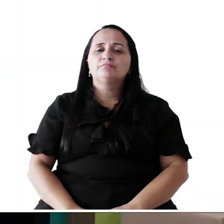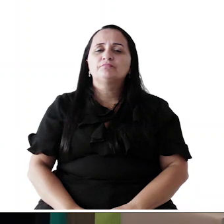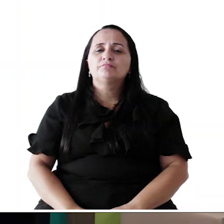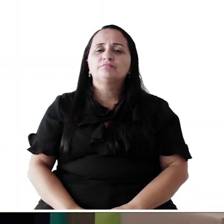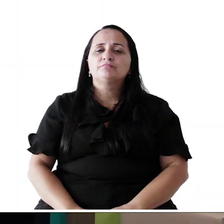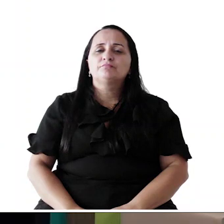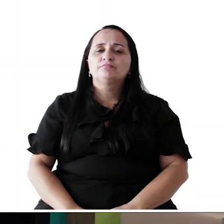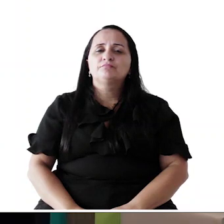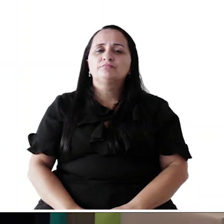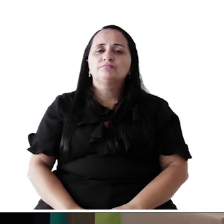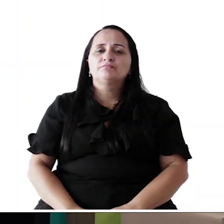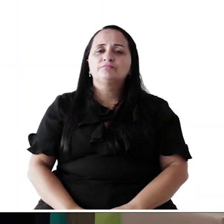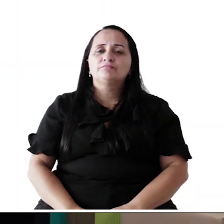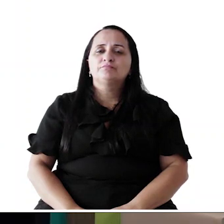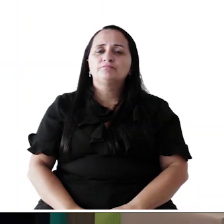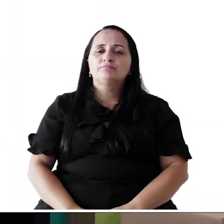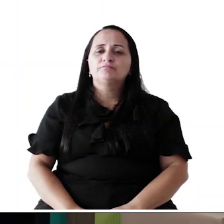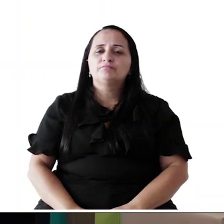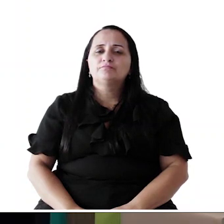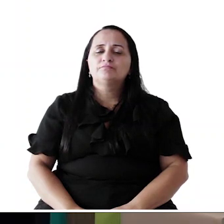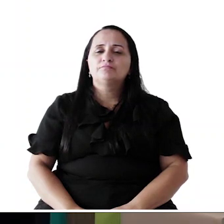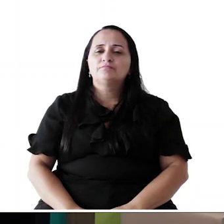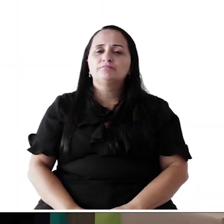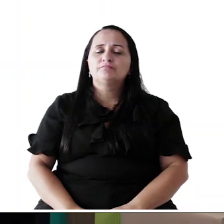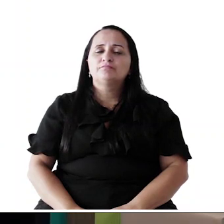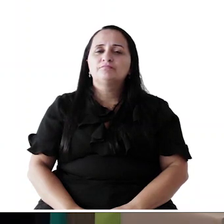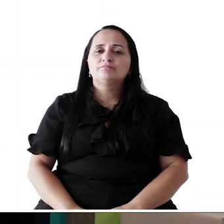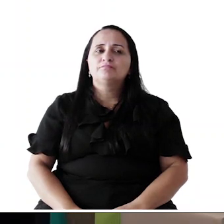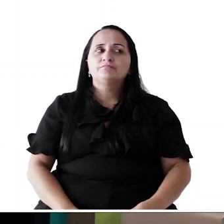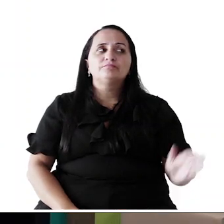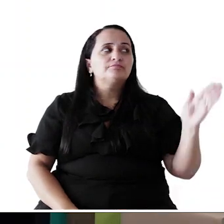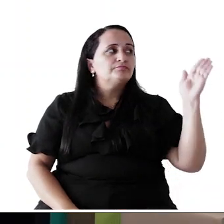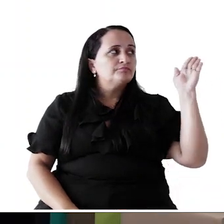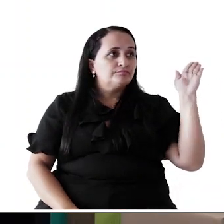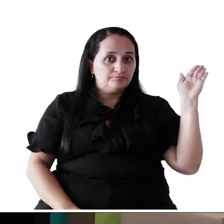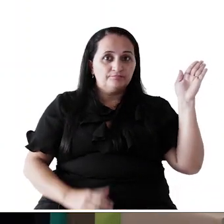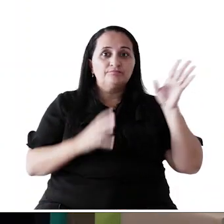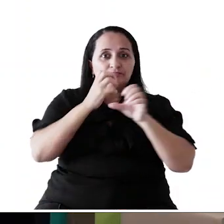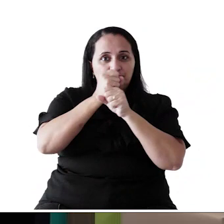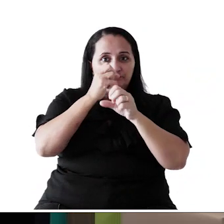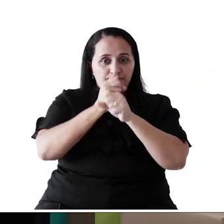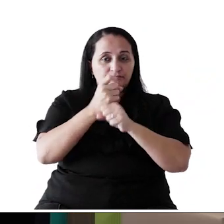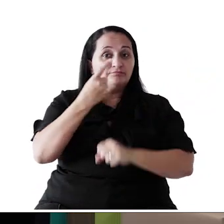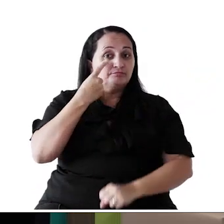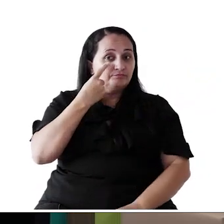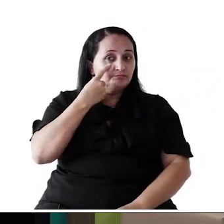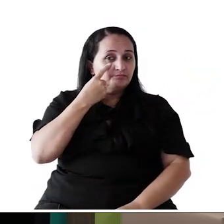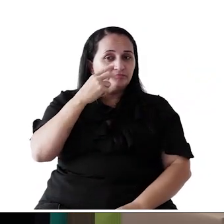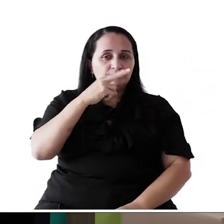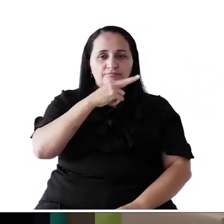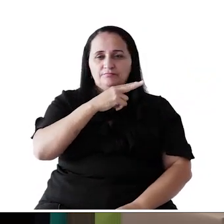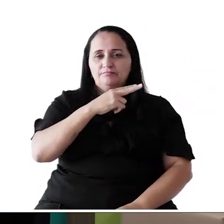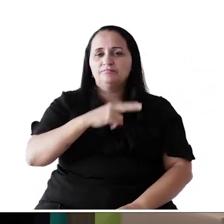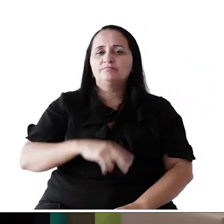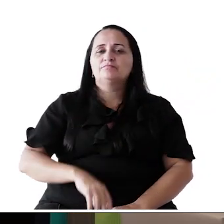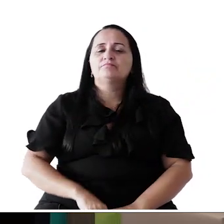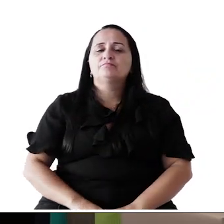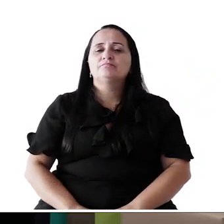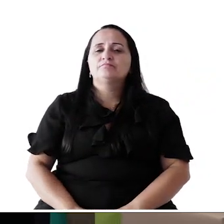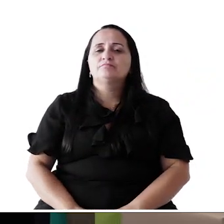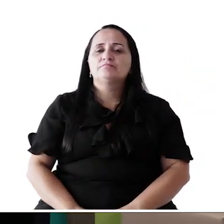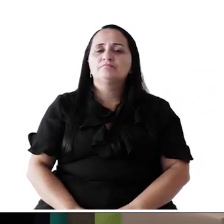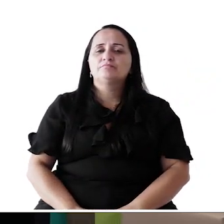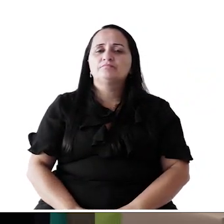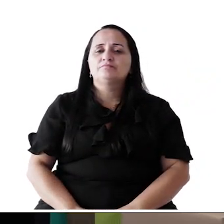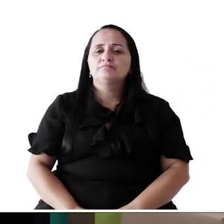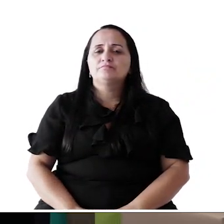4, sobra 1. 4 menos 3, 1. Vou descer o algarismo da ordem da